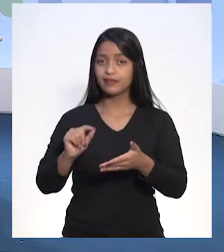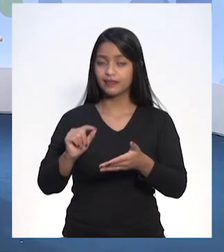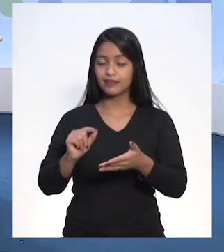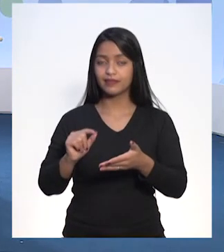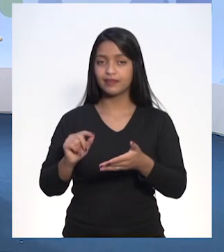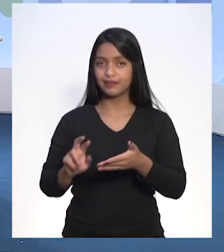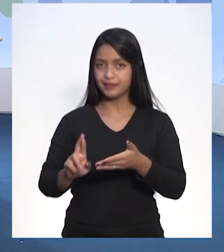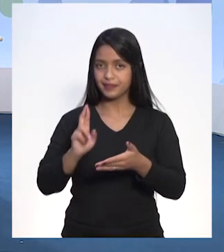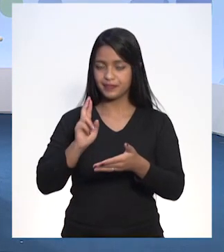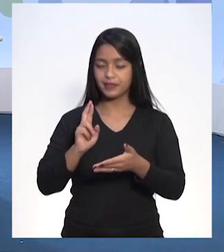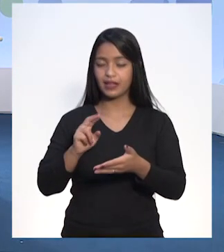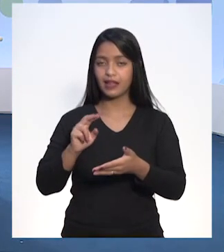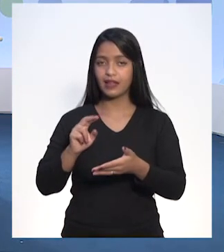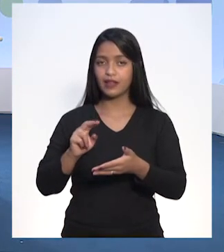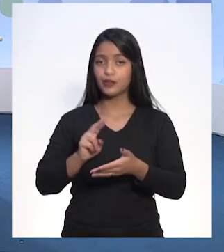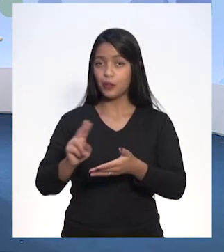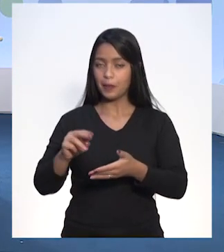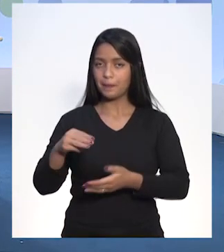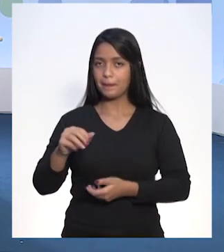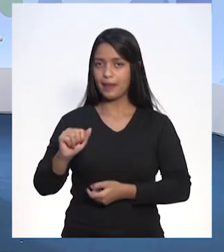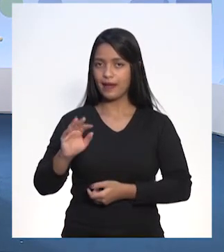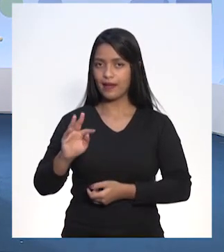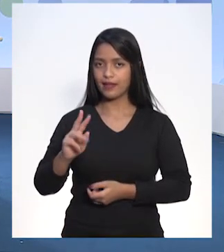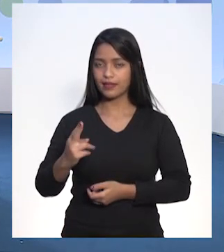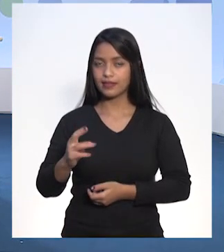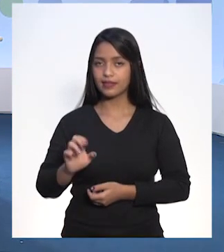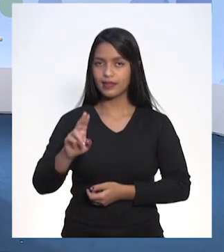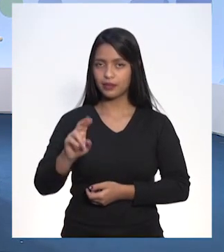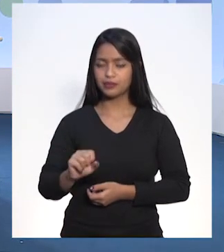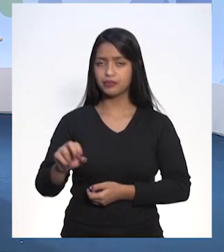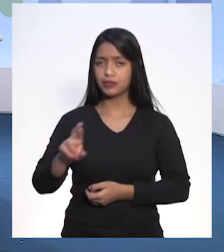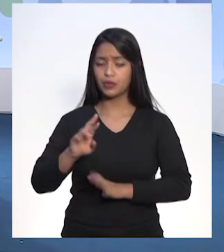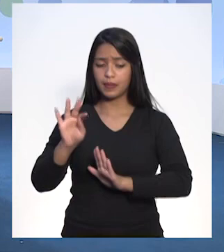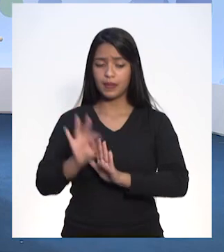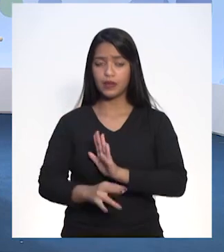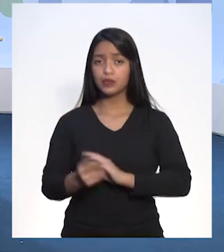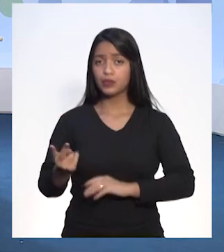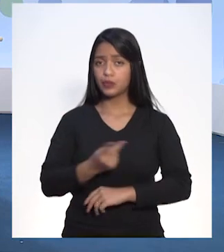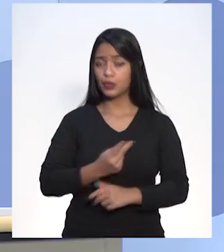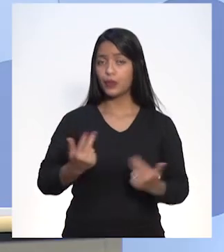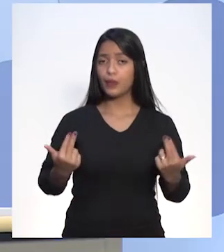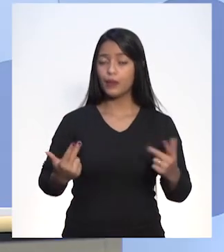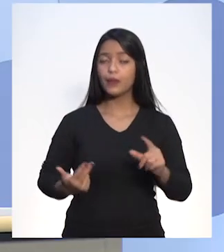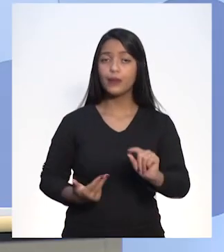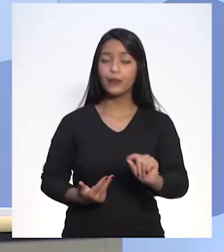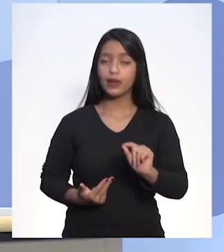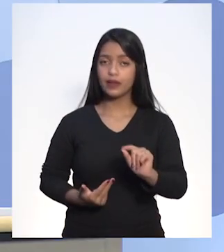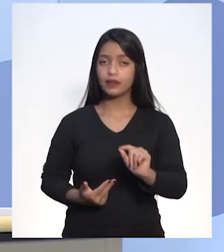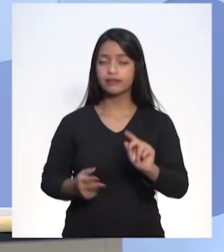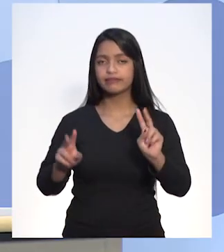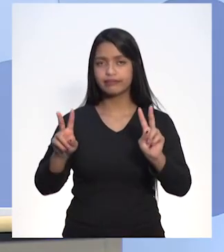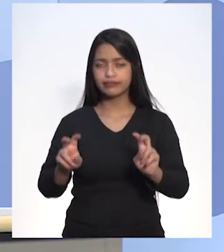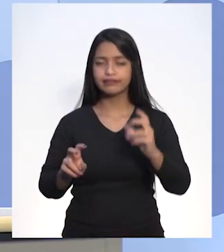fim da história. A Pro Vanessa colocou época, séculos bem diferentes, vocabulário também.